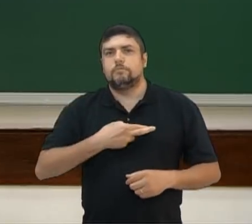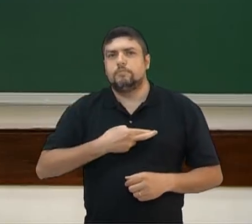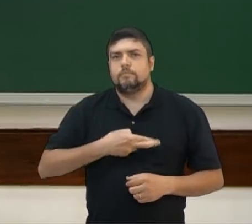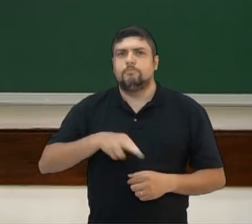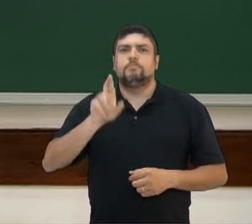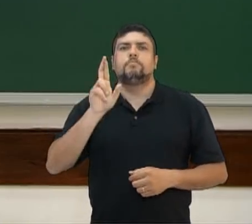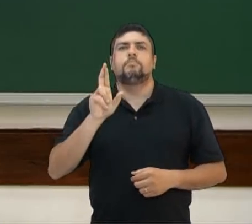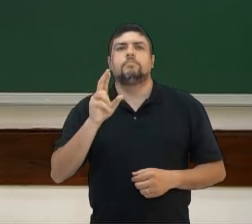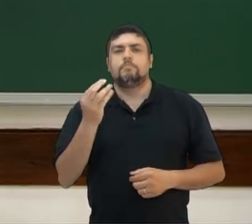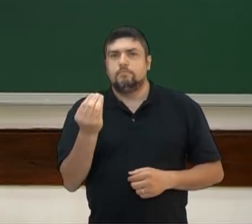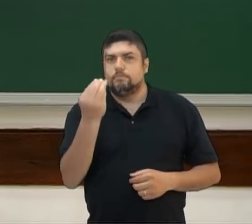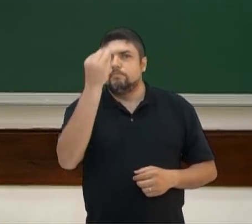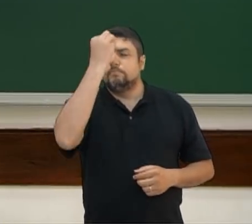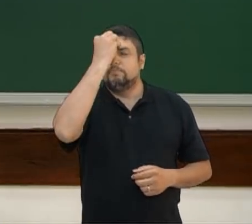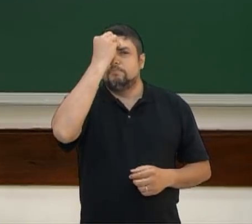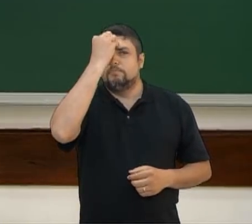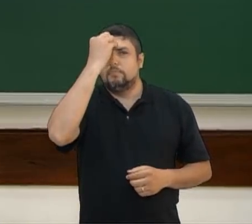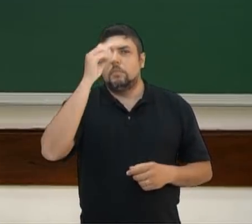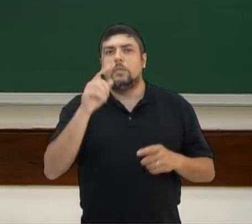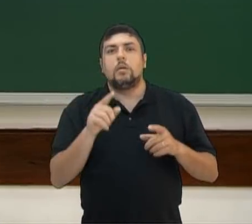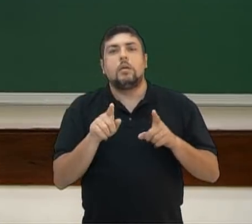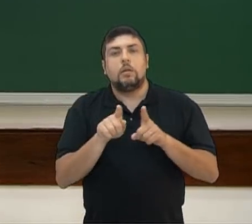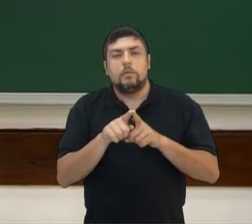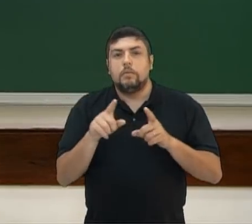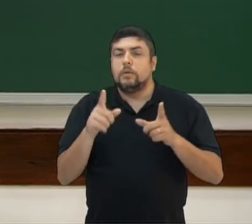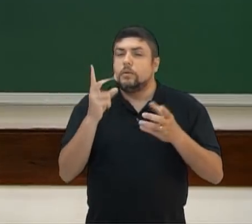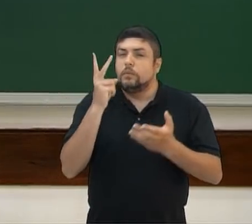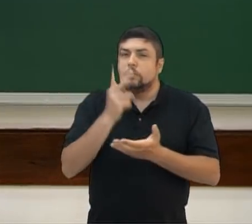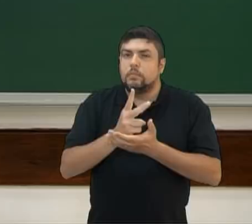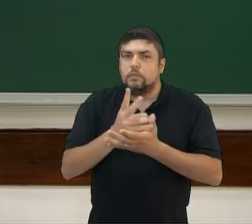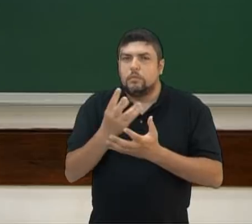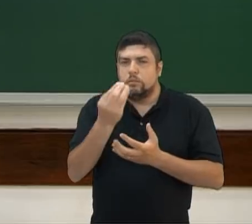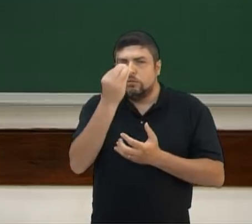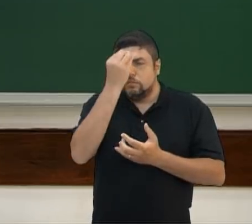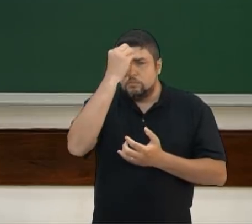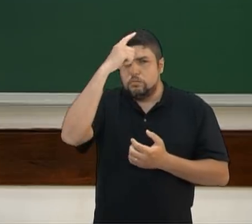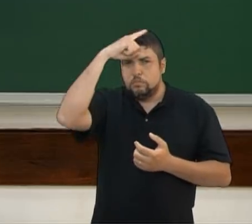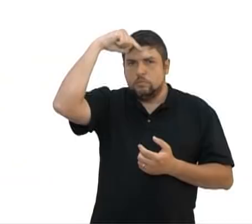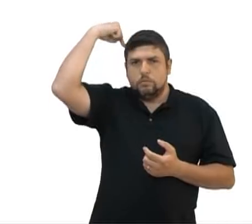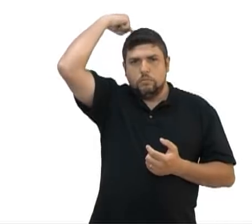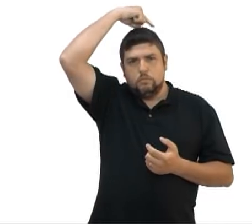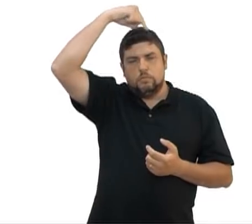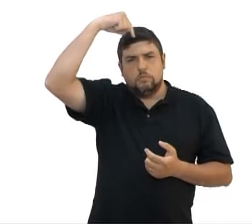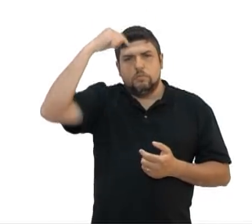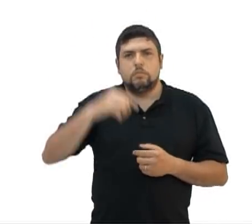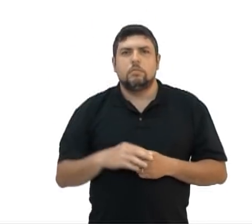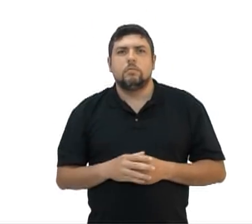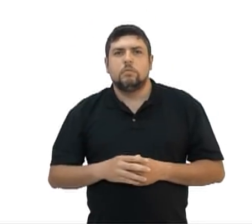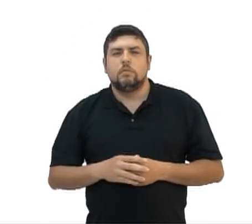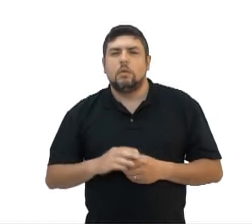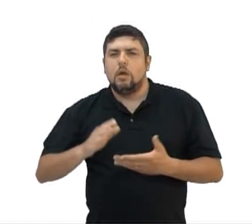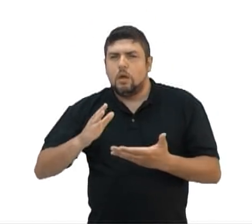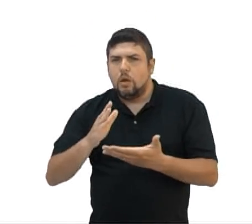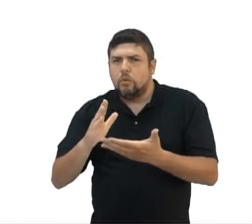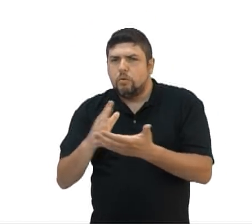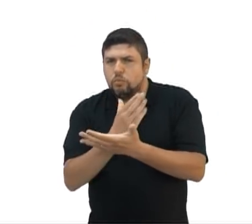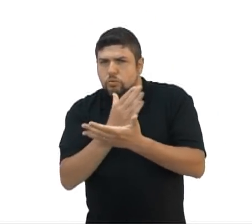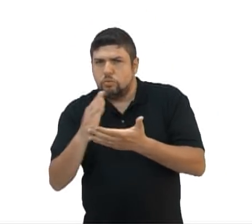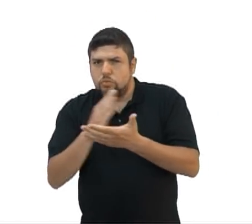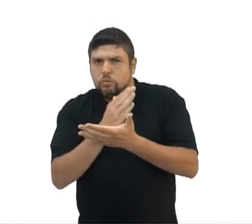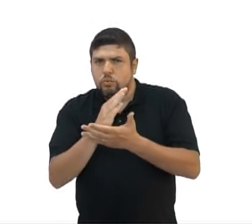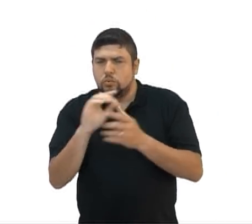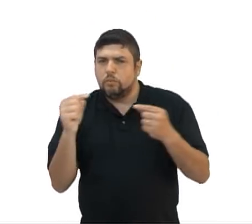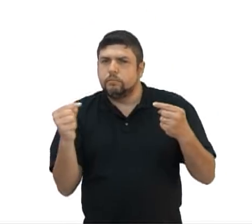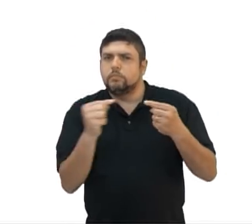também estão sempre ligados à ideia do sagrado. Existem símbolos religiosos e outros não religiosos. O